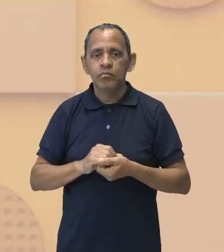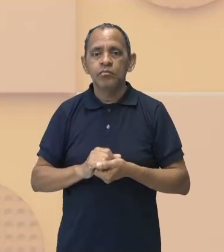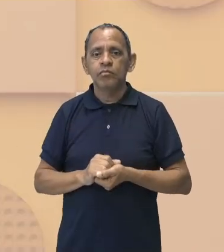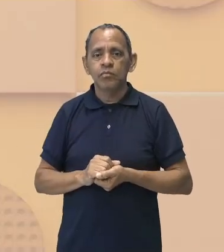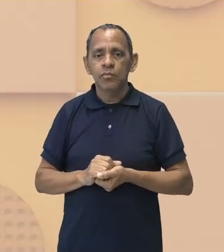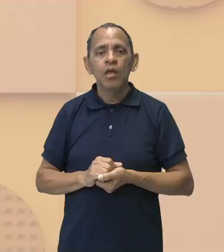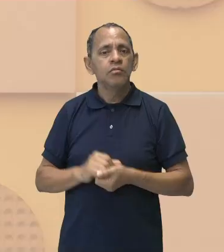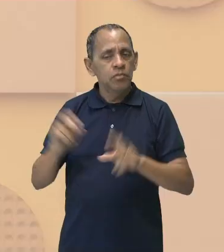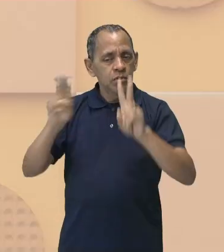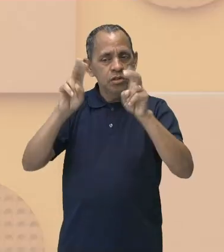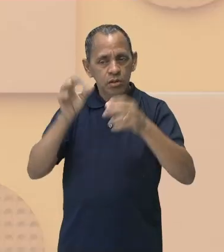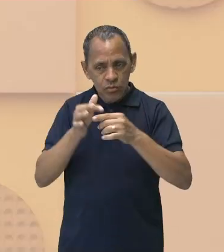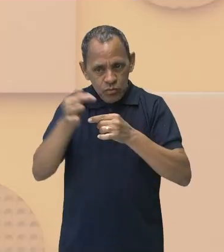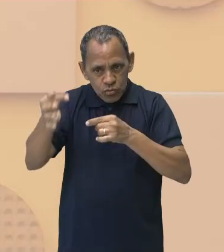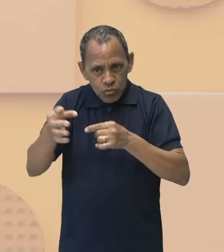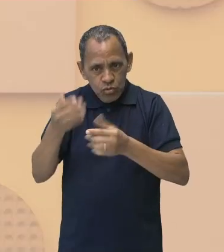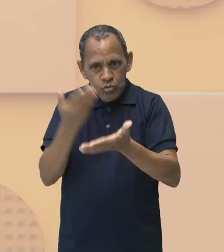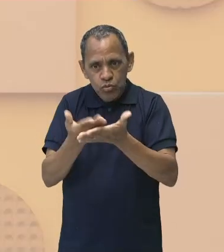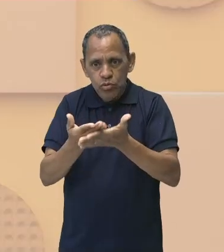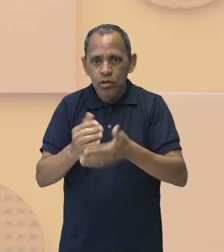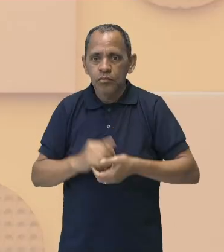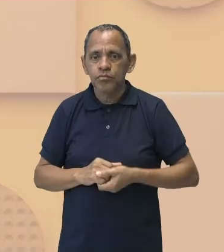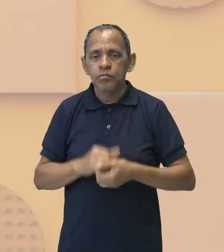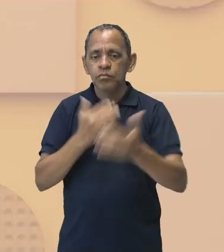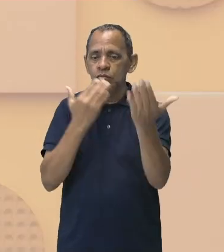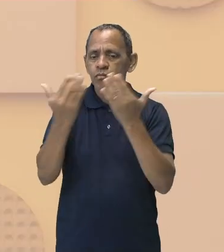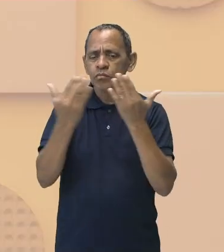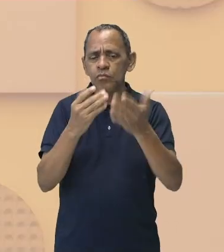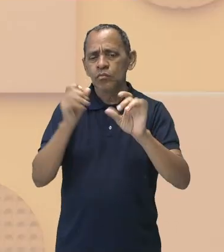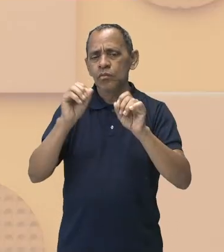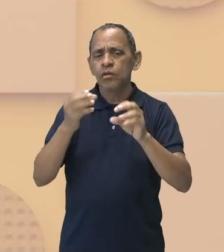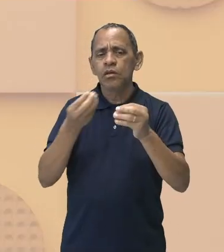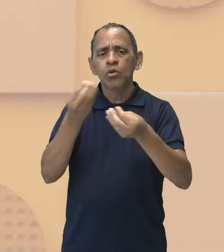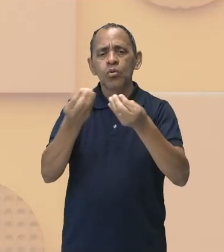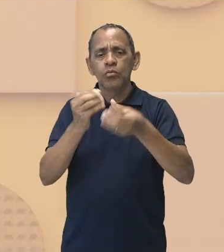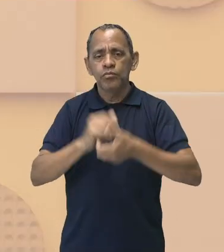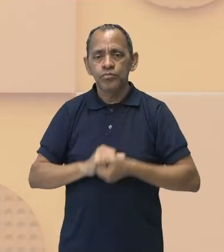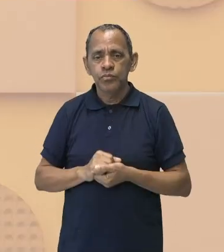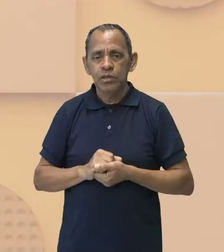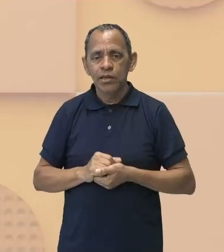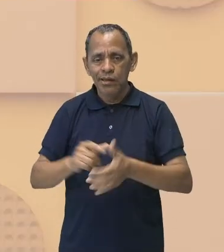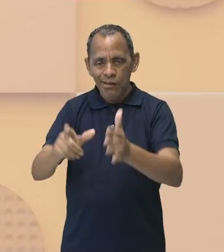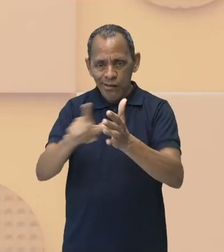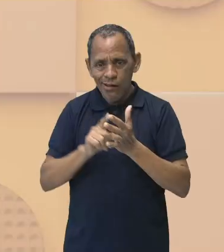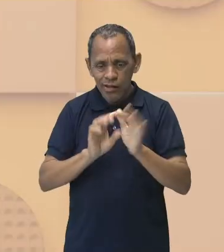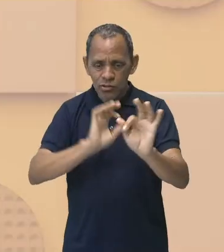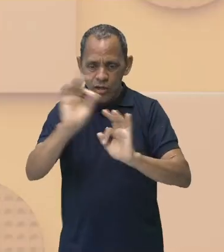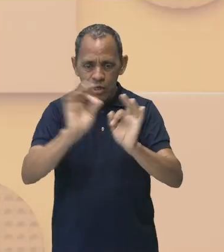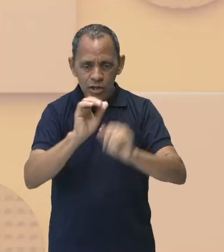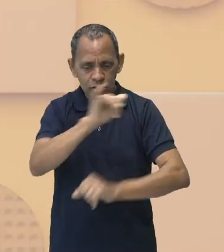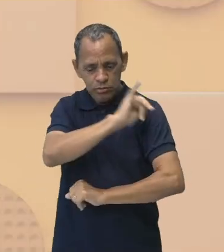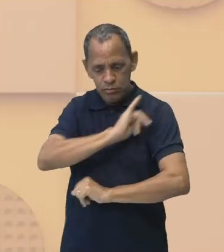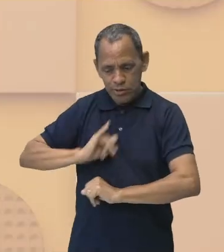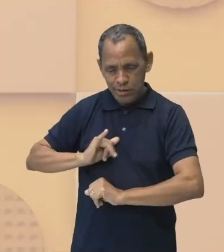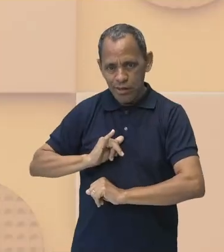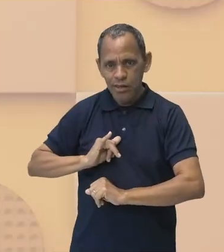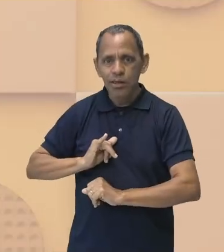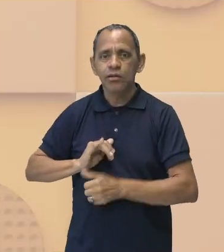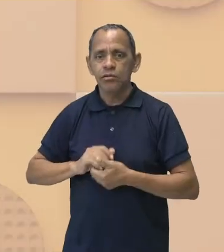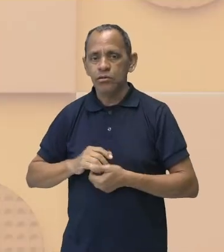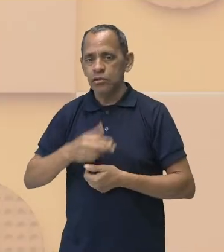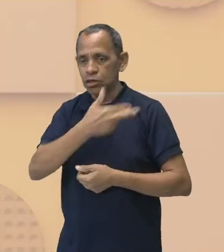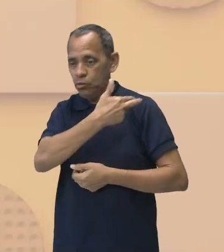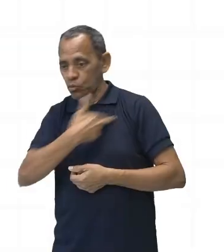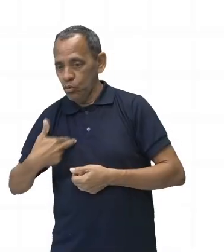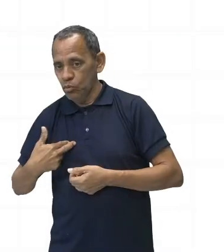assuntos futuros. Então vamos comparar como estava a organização entre o Império e a República do Brasil. Acompanhe